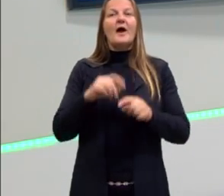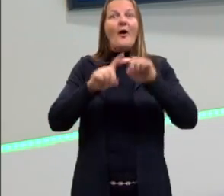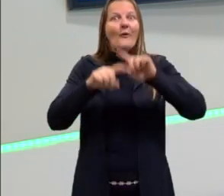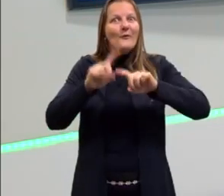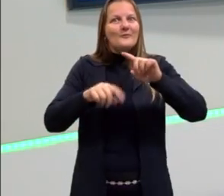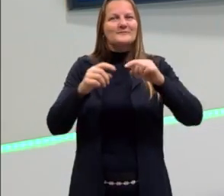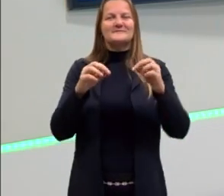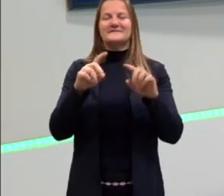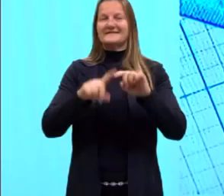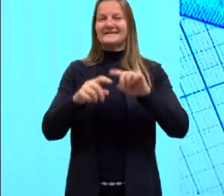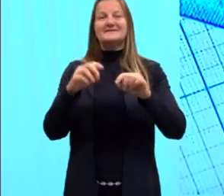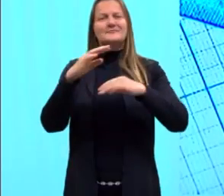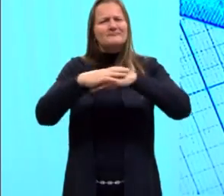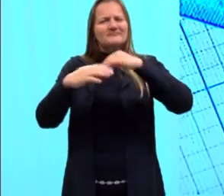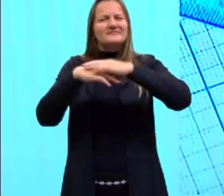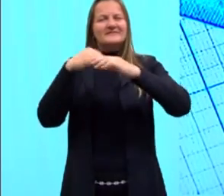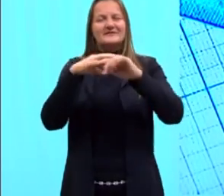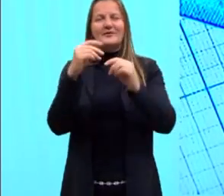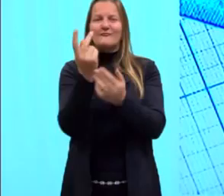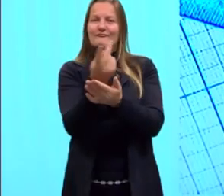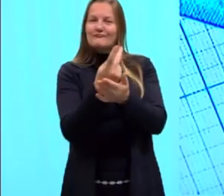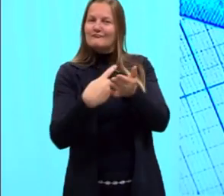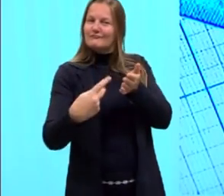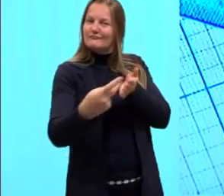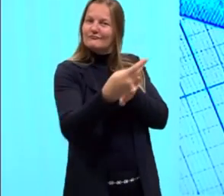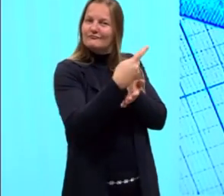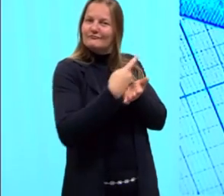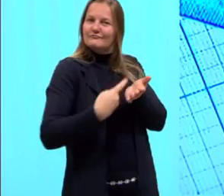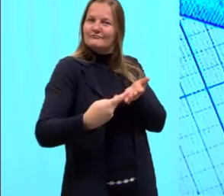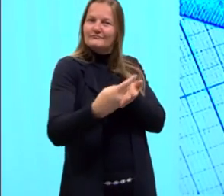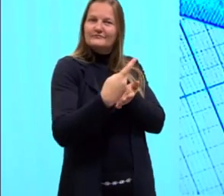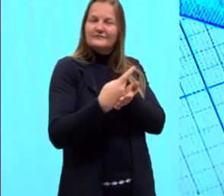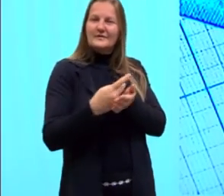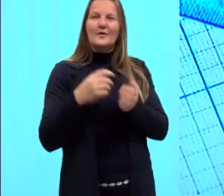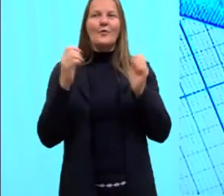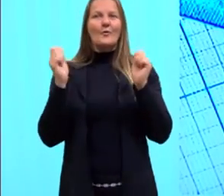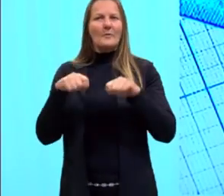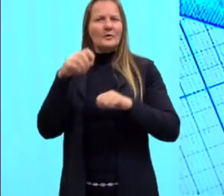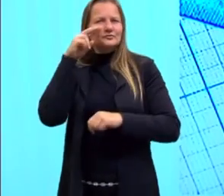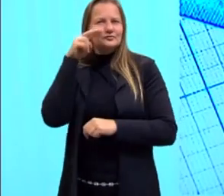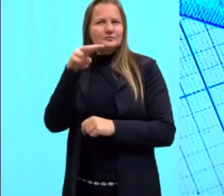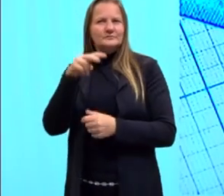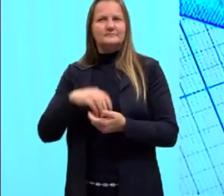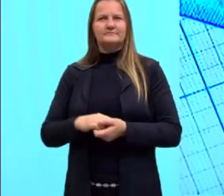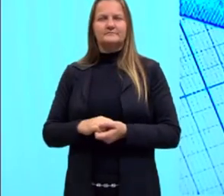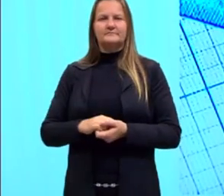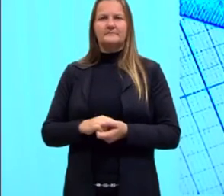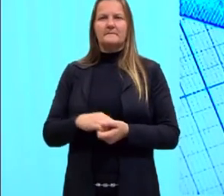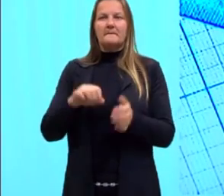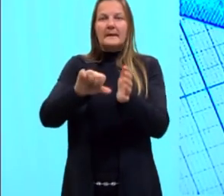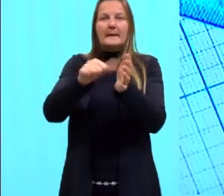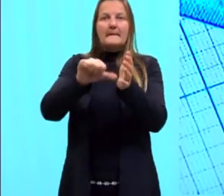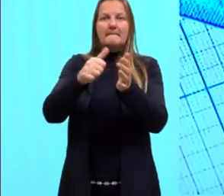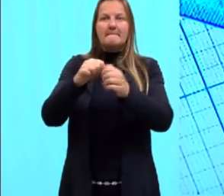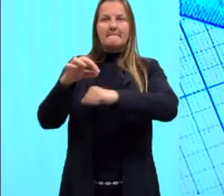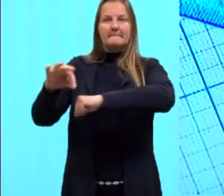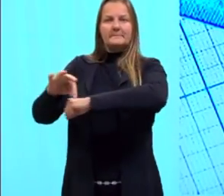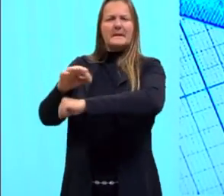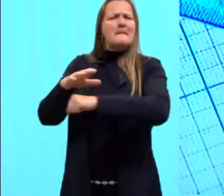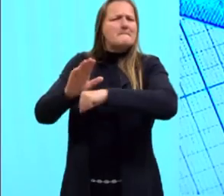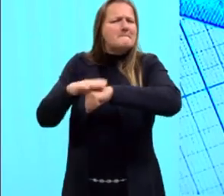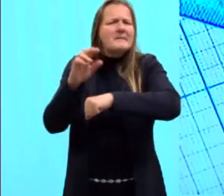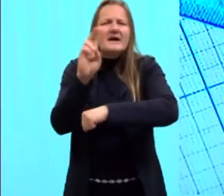então para construção de figuras Tá o que que nós podemos observar aqui primeiro né o